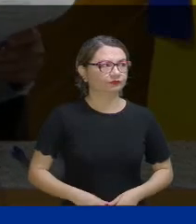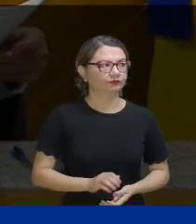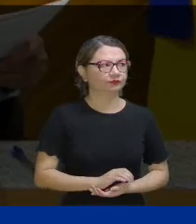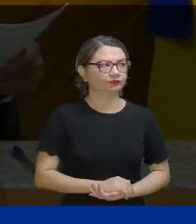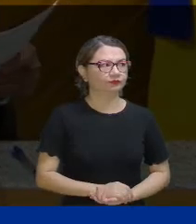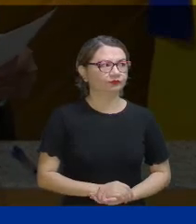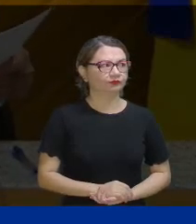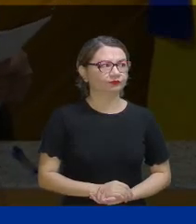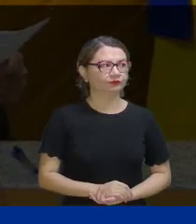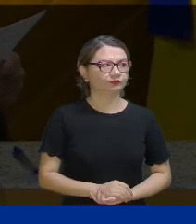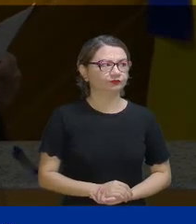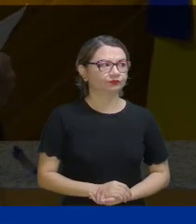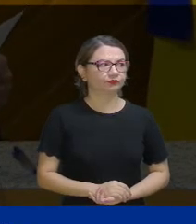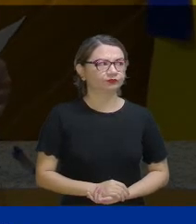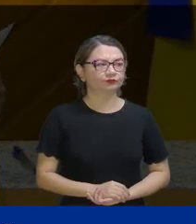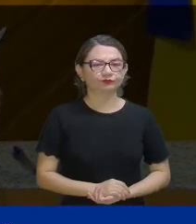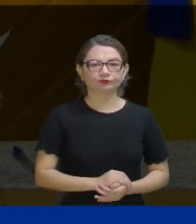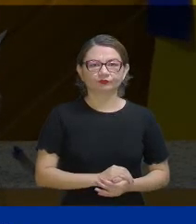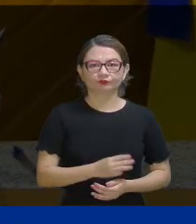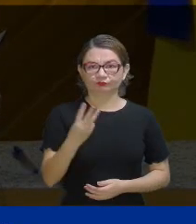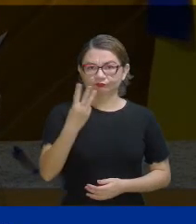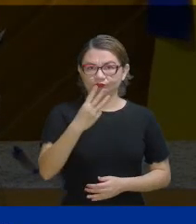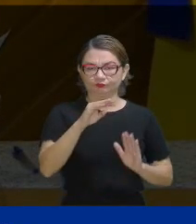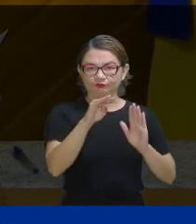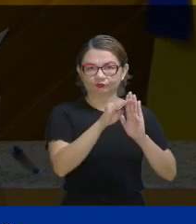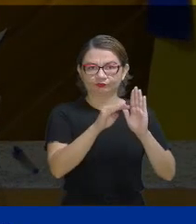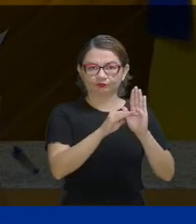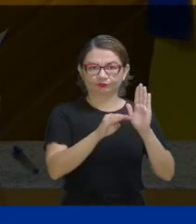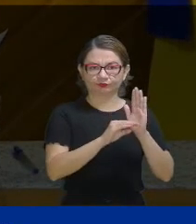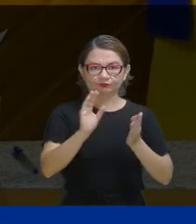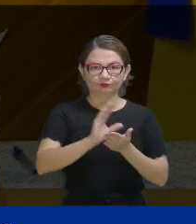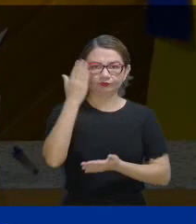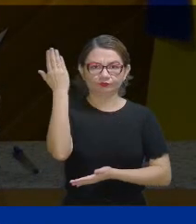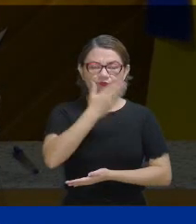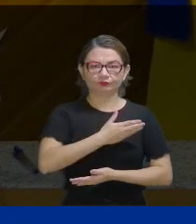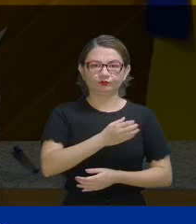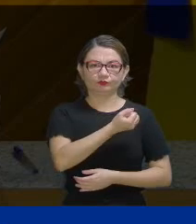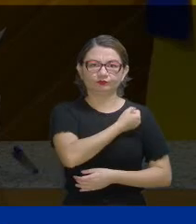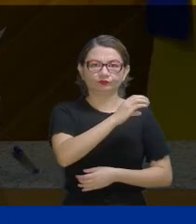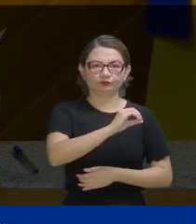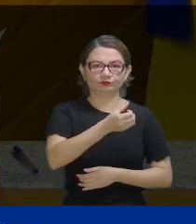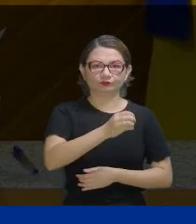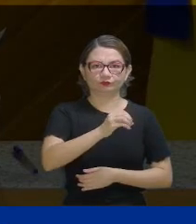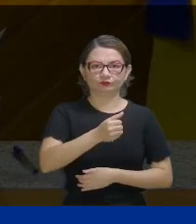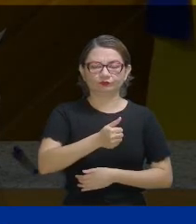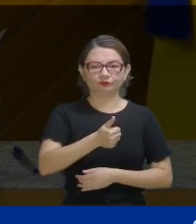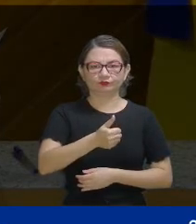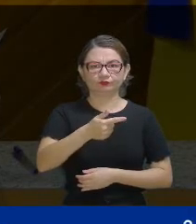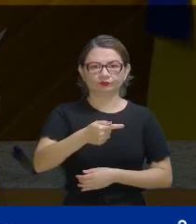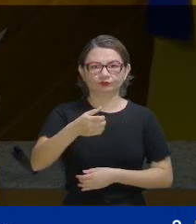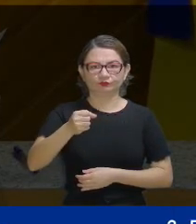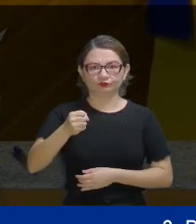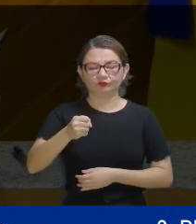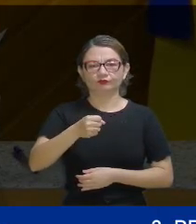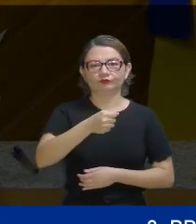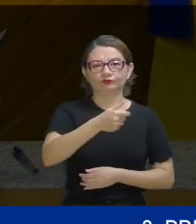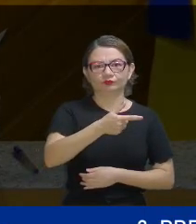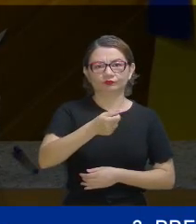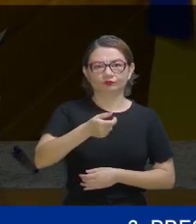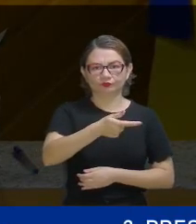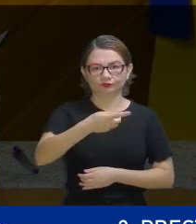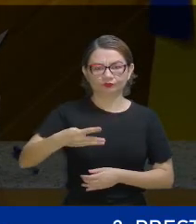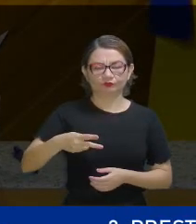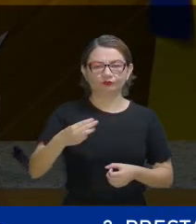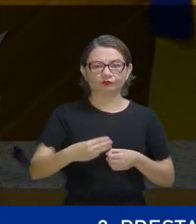Foco no desembargador Carmo Antônio. Número 3 da pauta, prestação de contas eleitorais número 06178 de 2024,